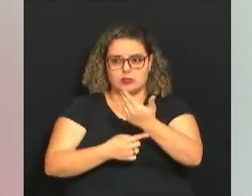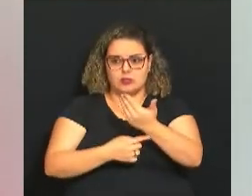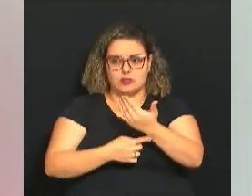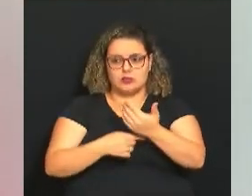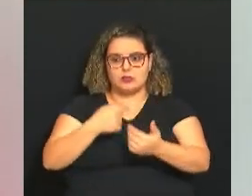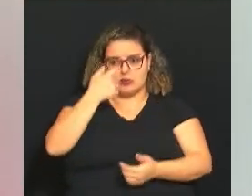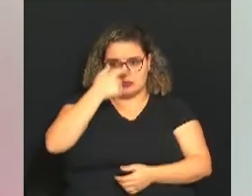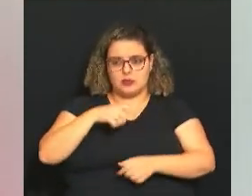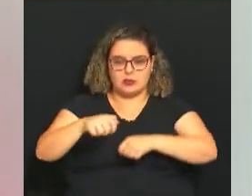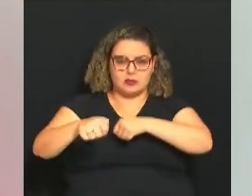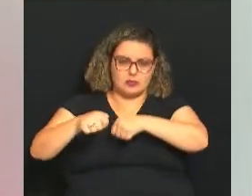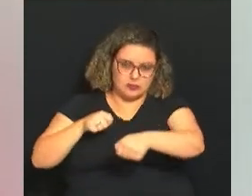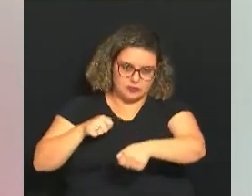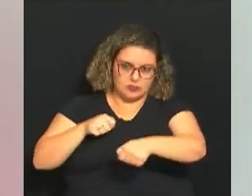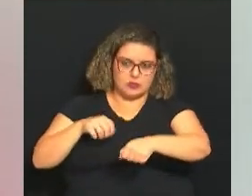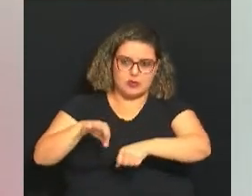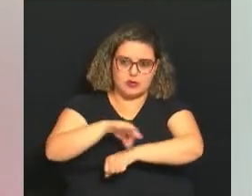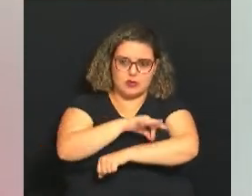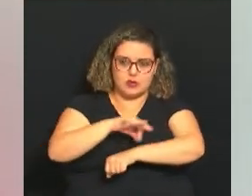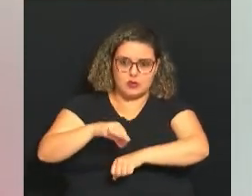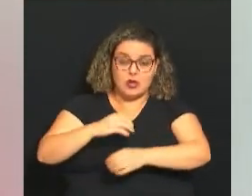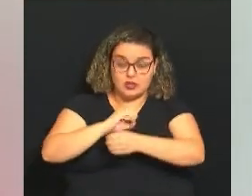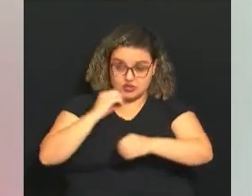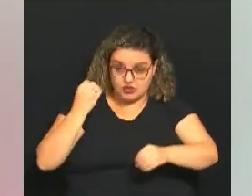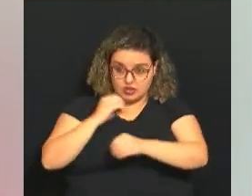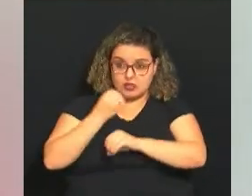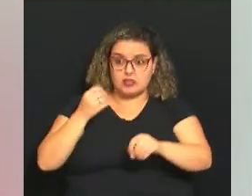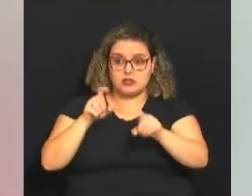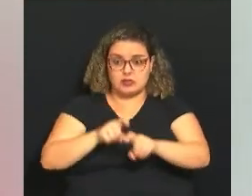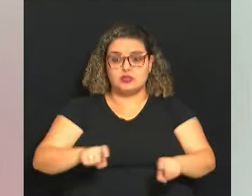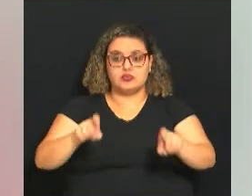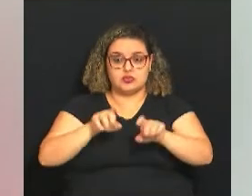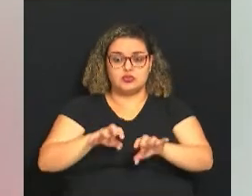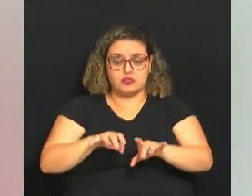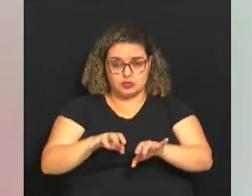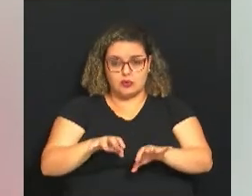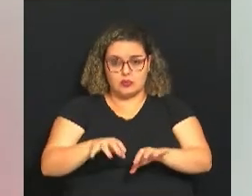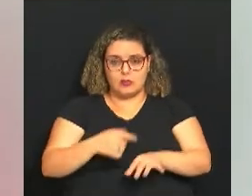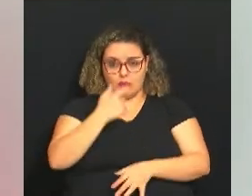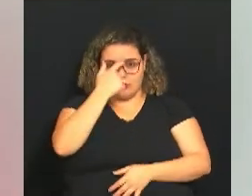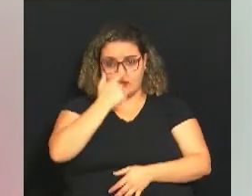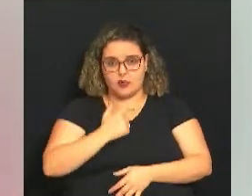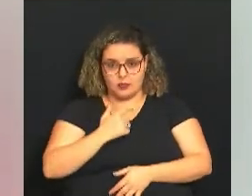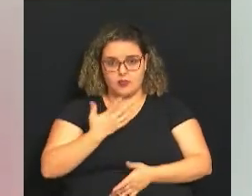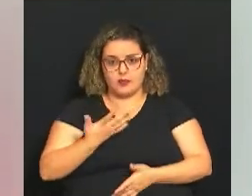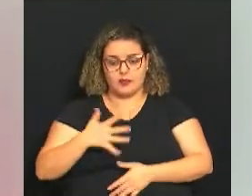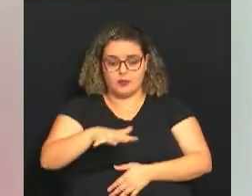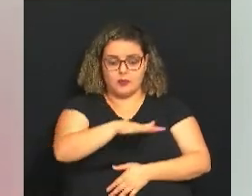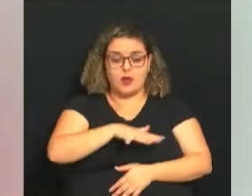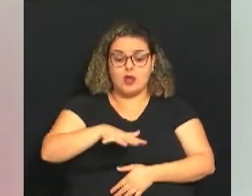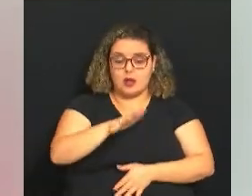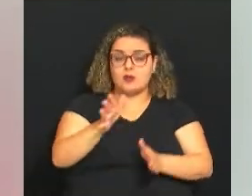engenharia de computação pela PUC Campinas, então, para mim, foi uma área que durante a pandemia me deu muita